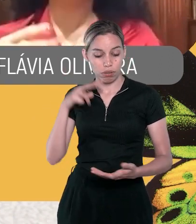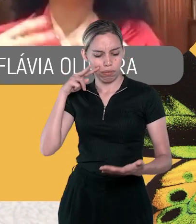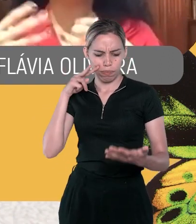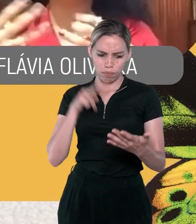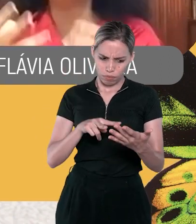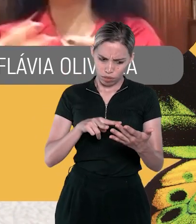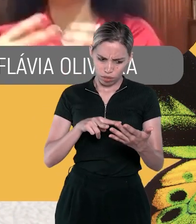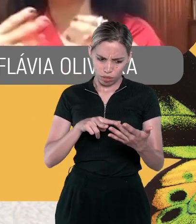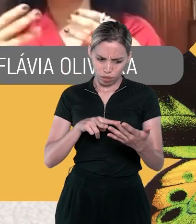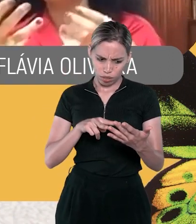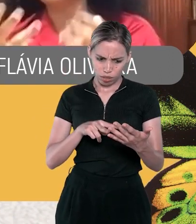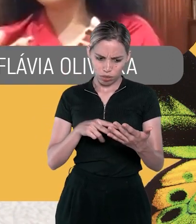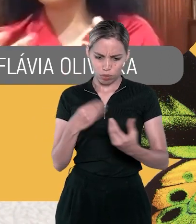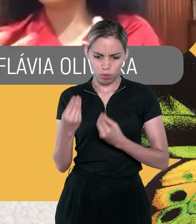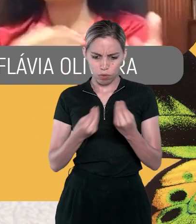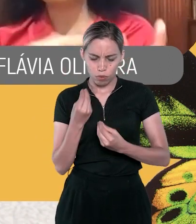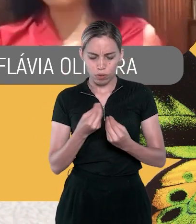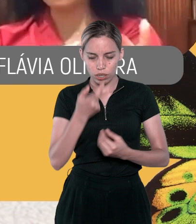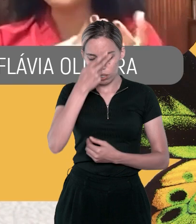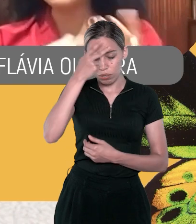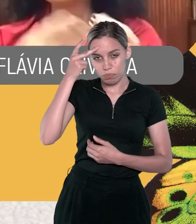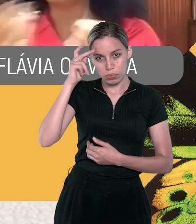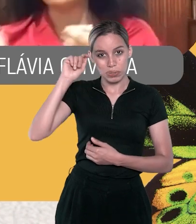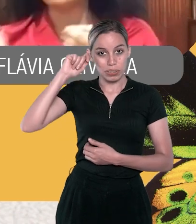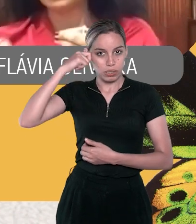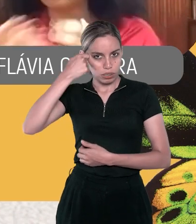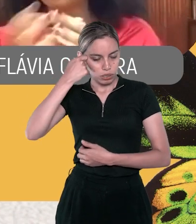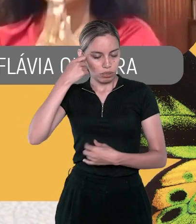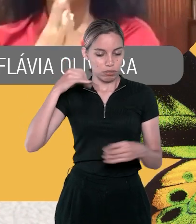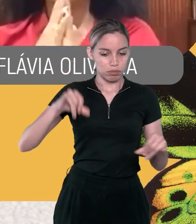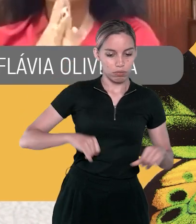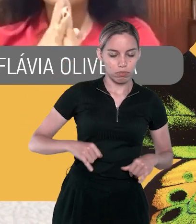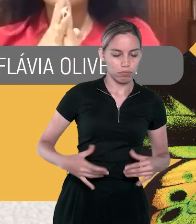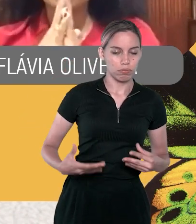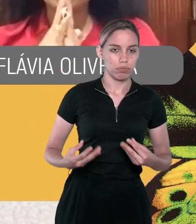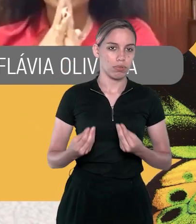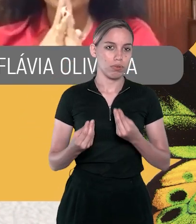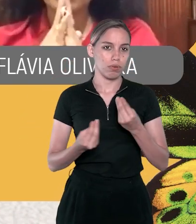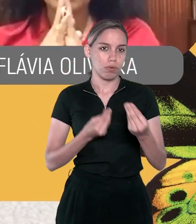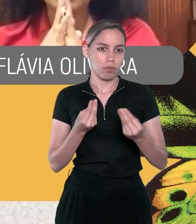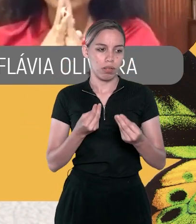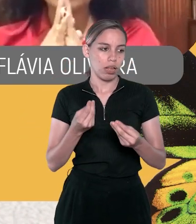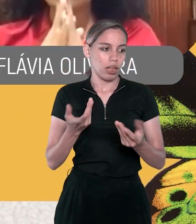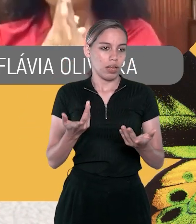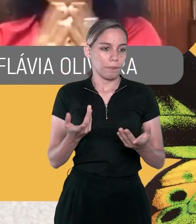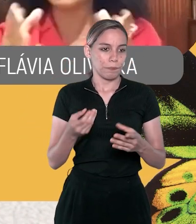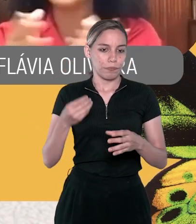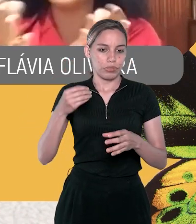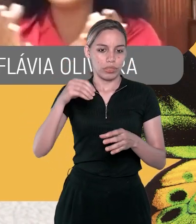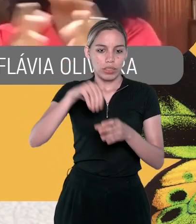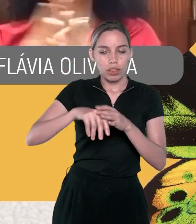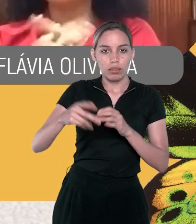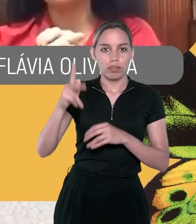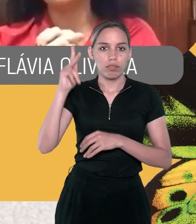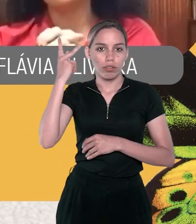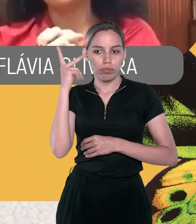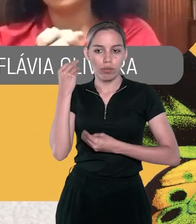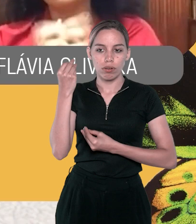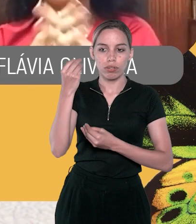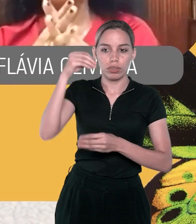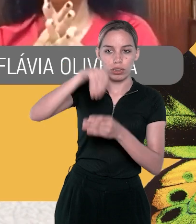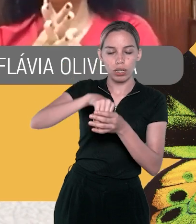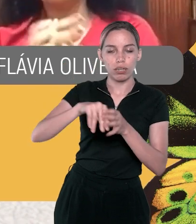visão do negro na literatura, seja na ficção, seja na história, né,